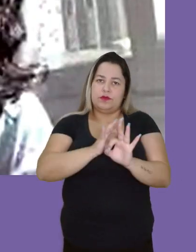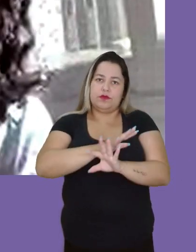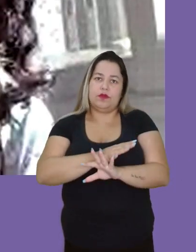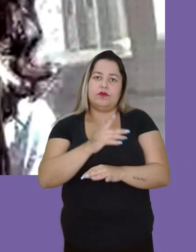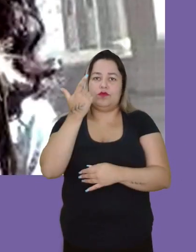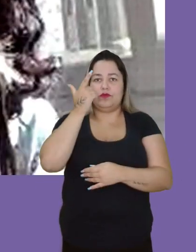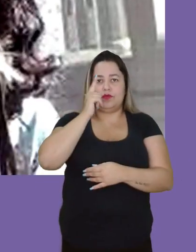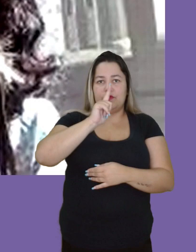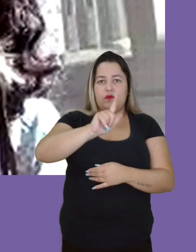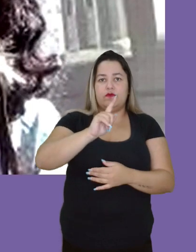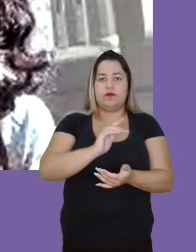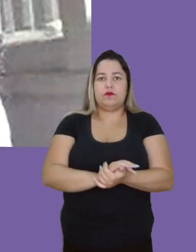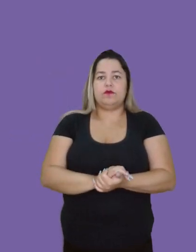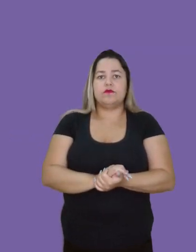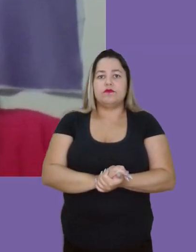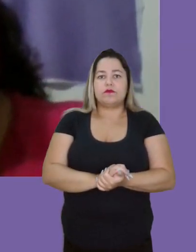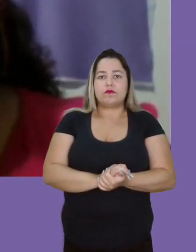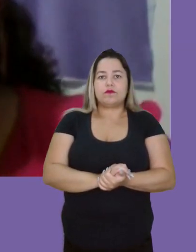novo.